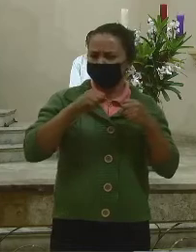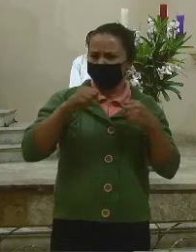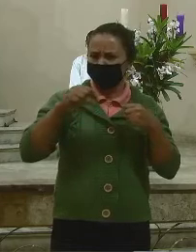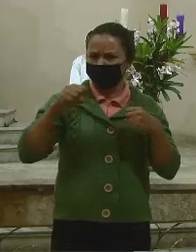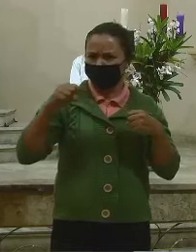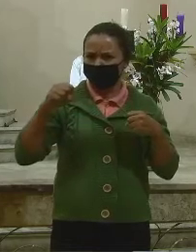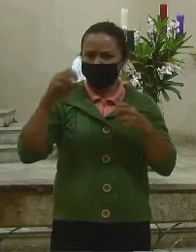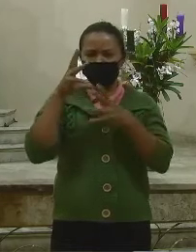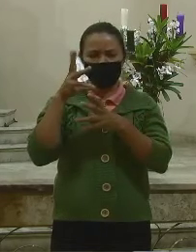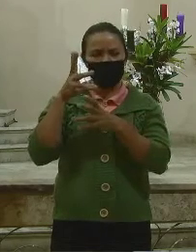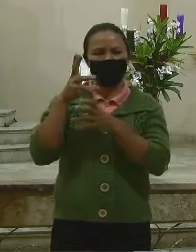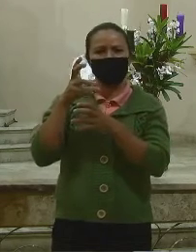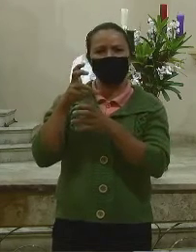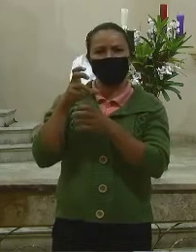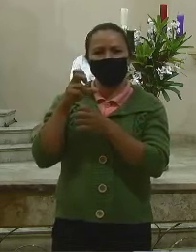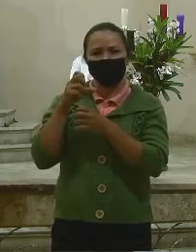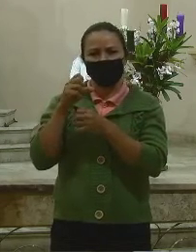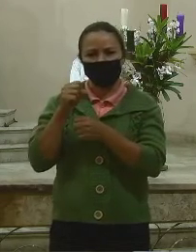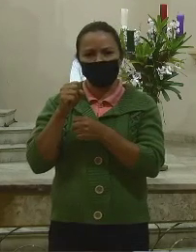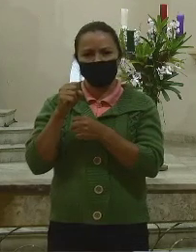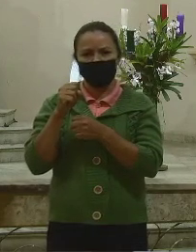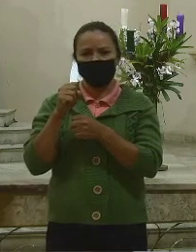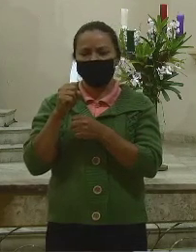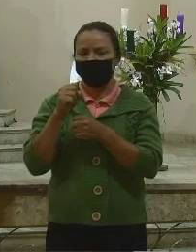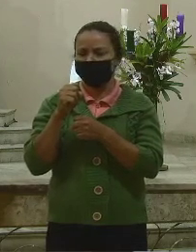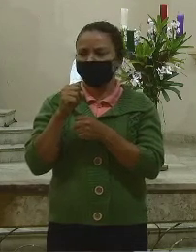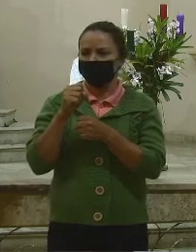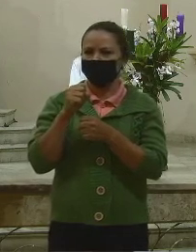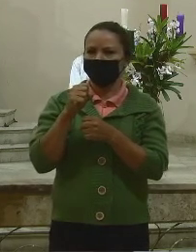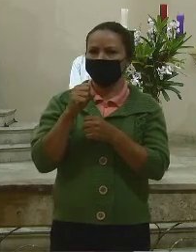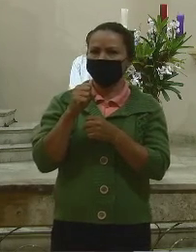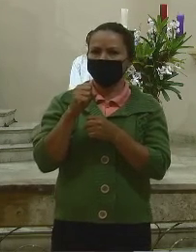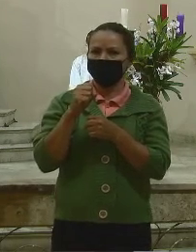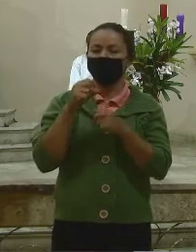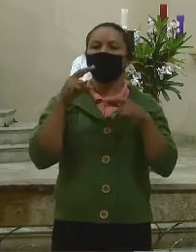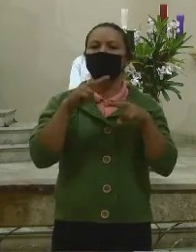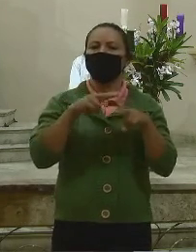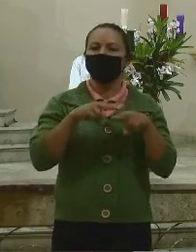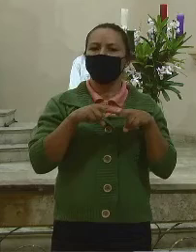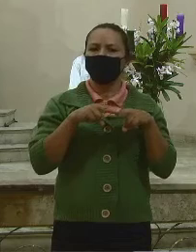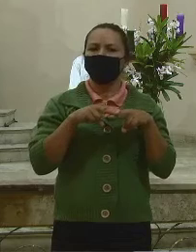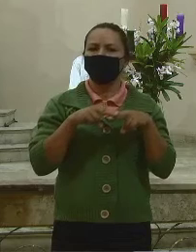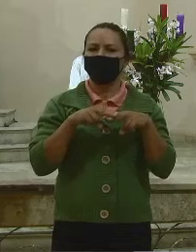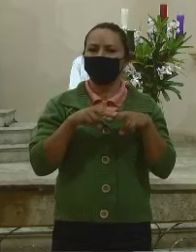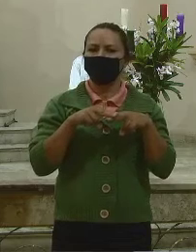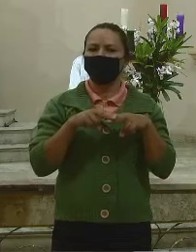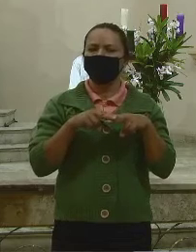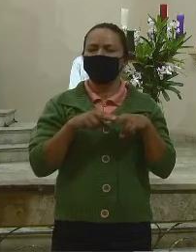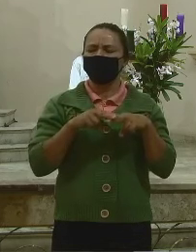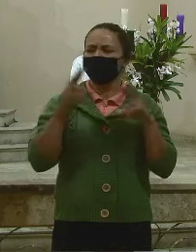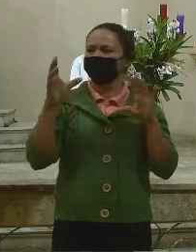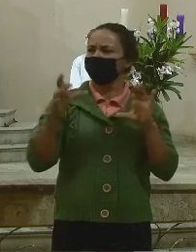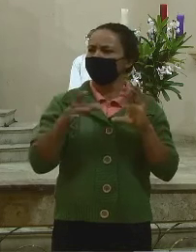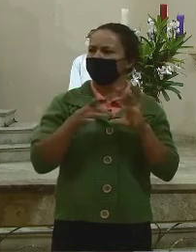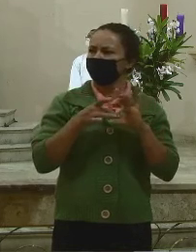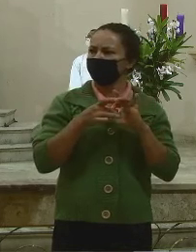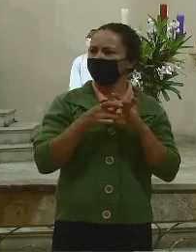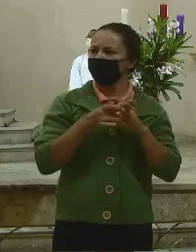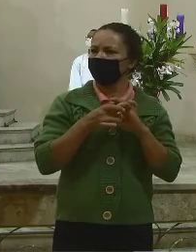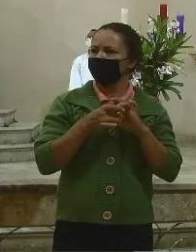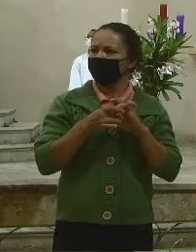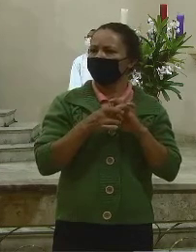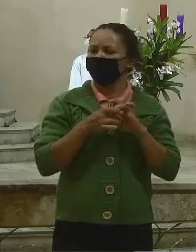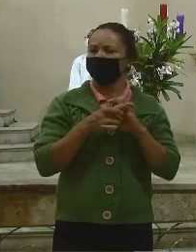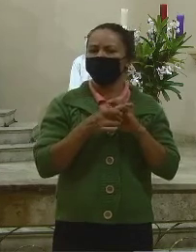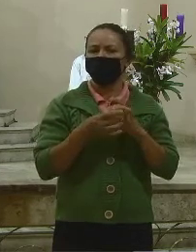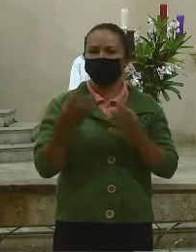infinitamente forte, indestrutível, por causa da união hipostática. aquele